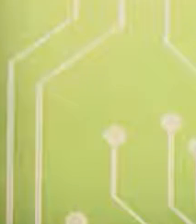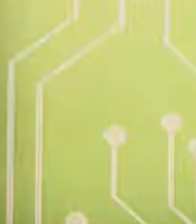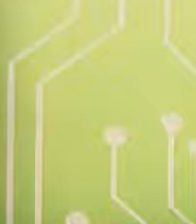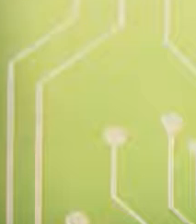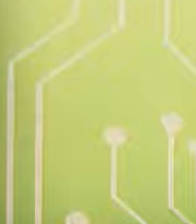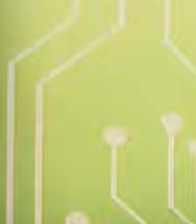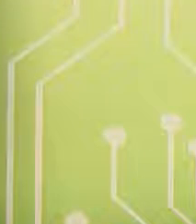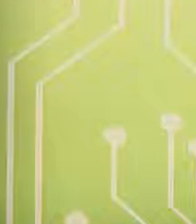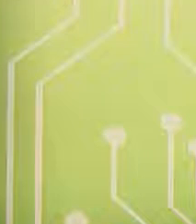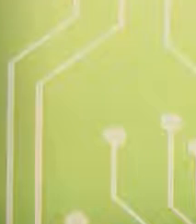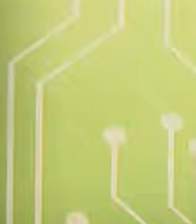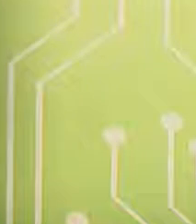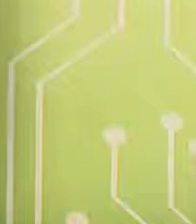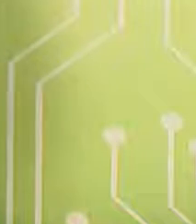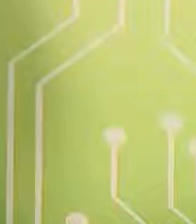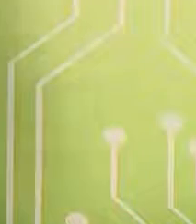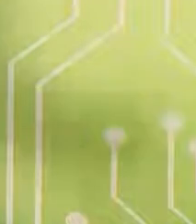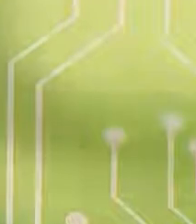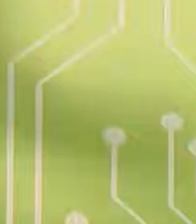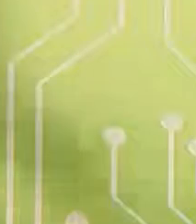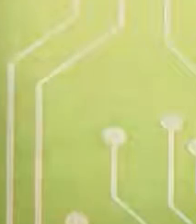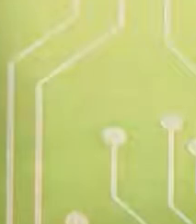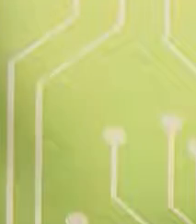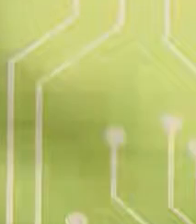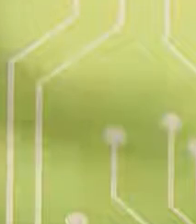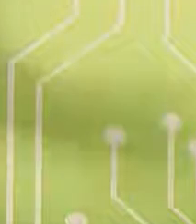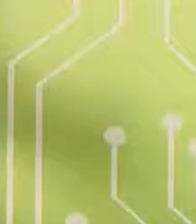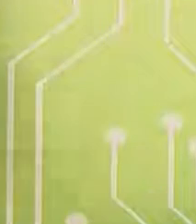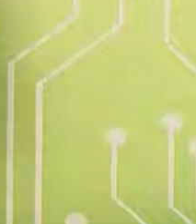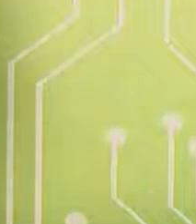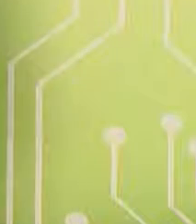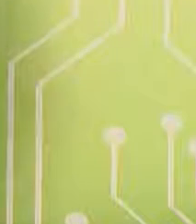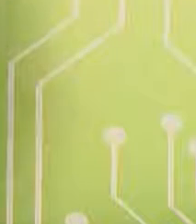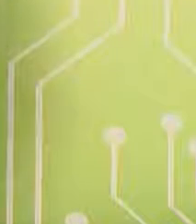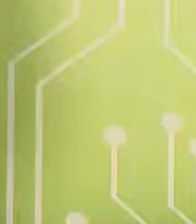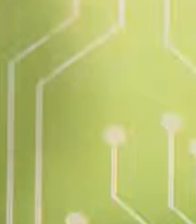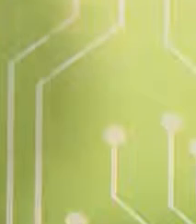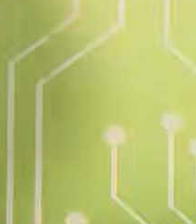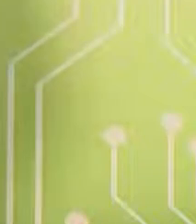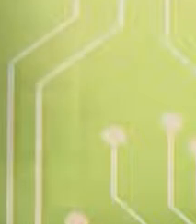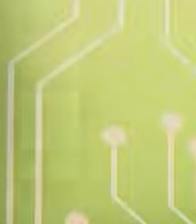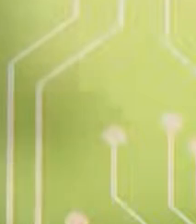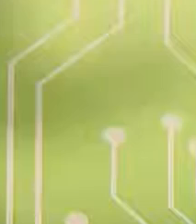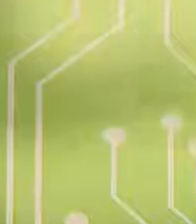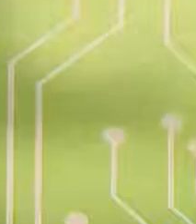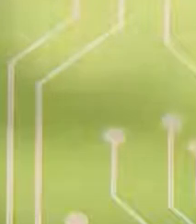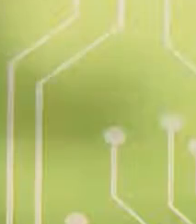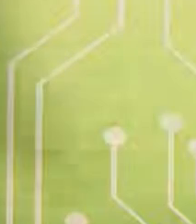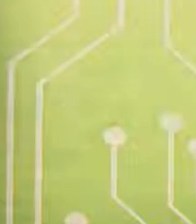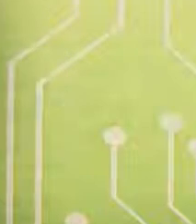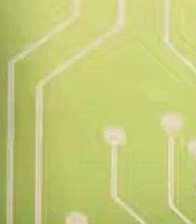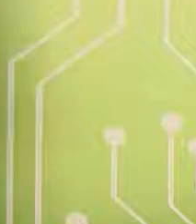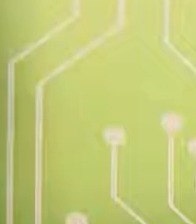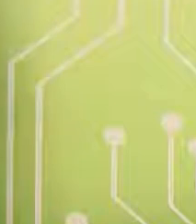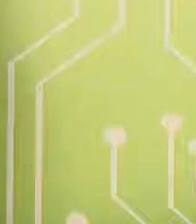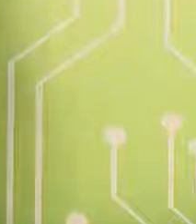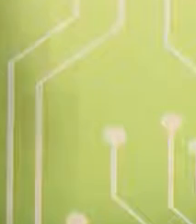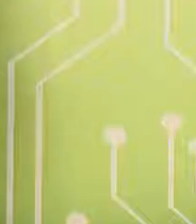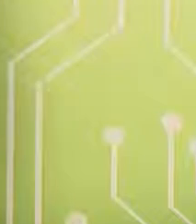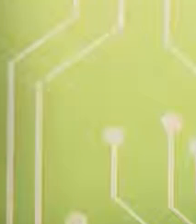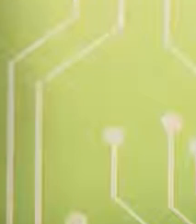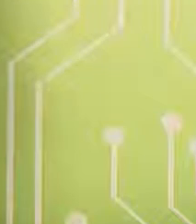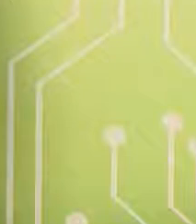a mais tocada, sei lá, na França, na própria Coreia. O K-pop é isso, né? Você